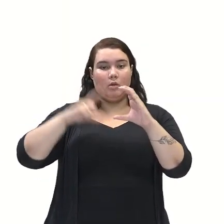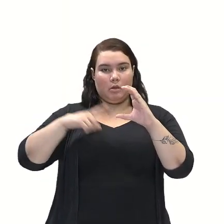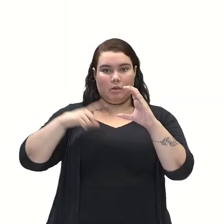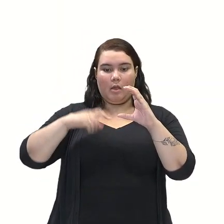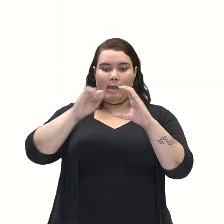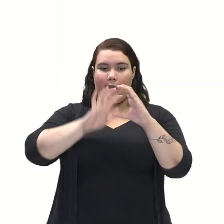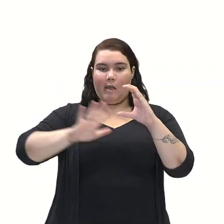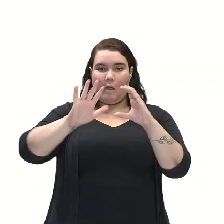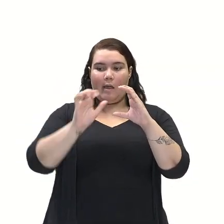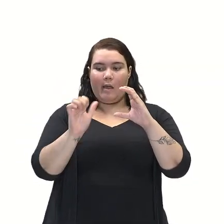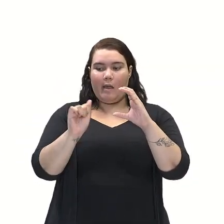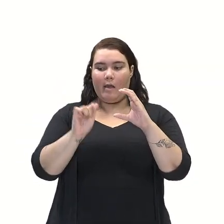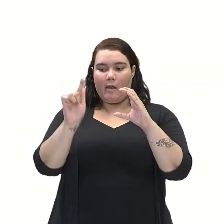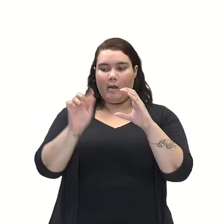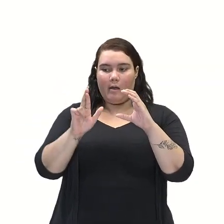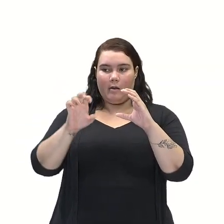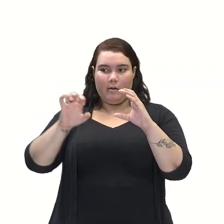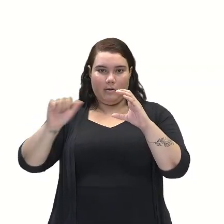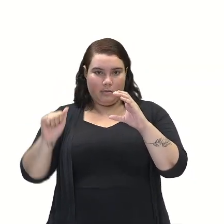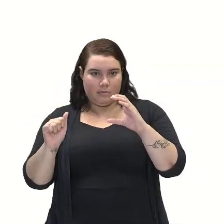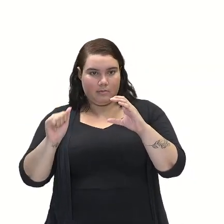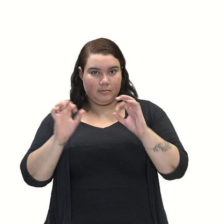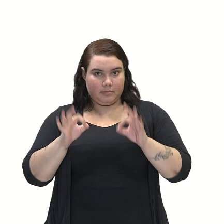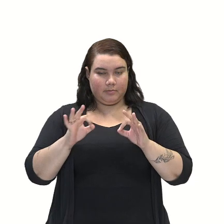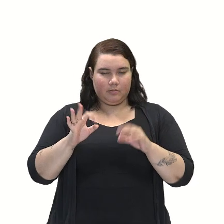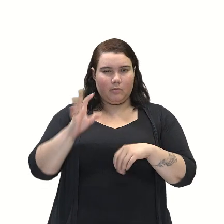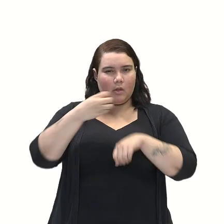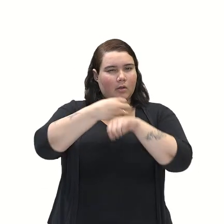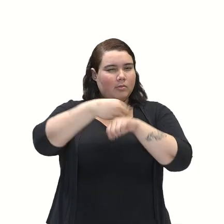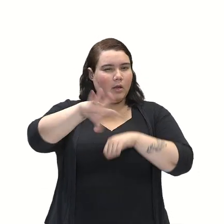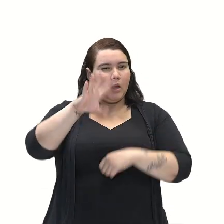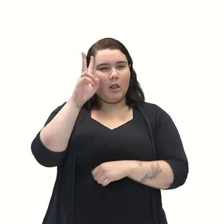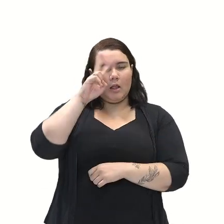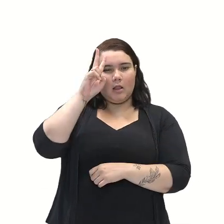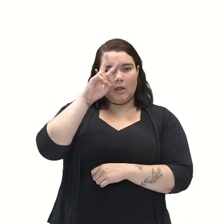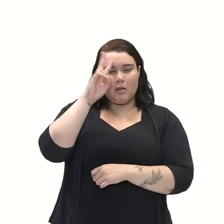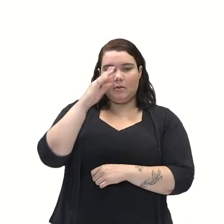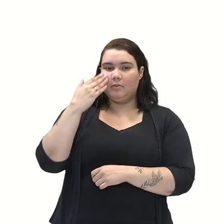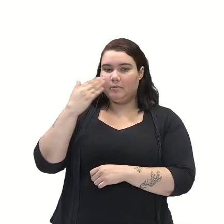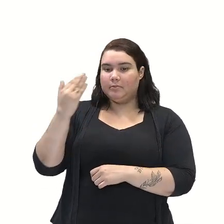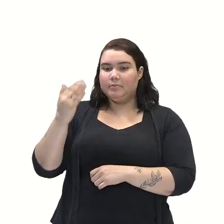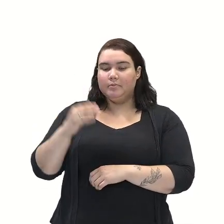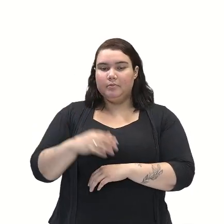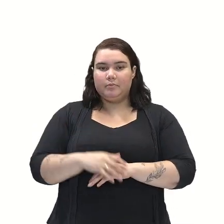né? Ó, vamos fazer um lembrete, relembrando,